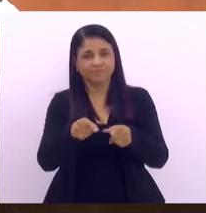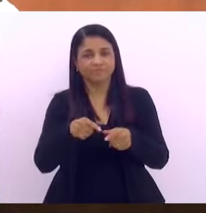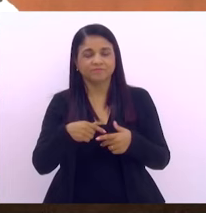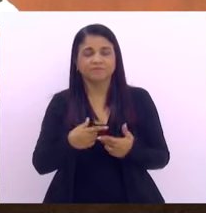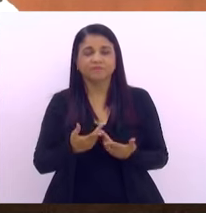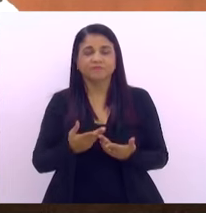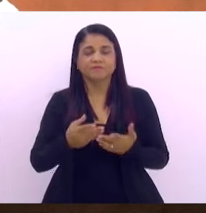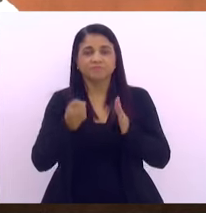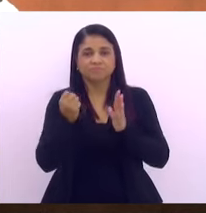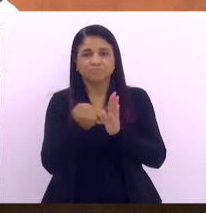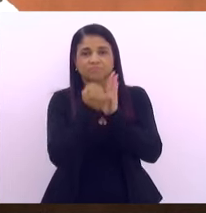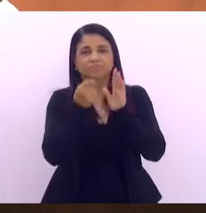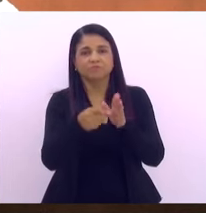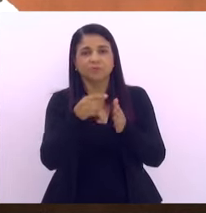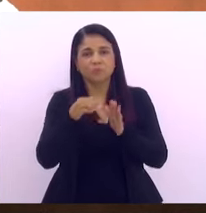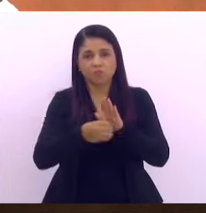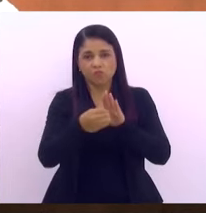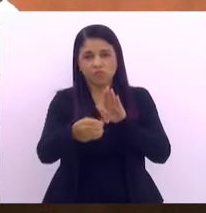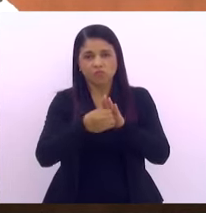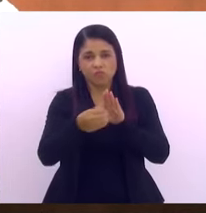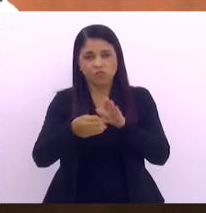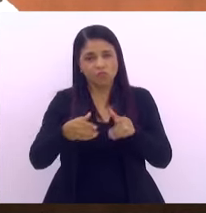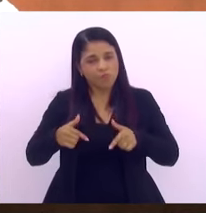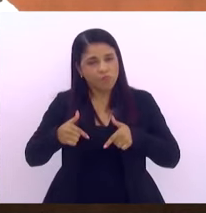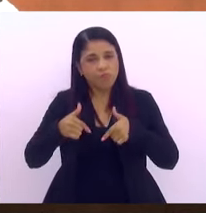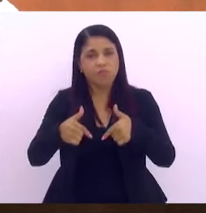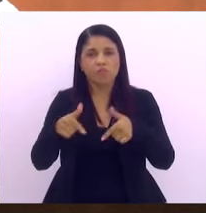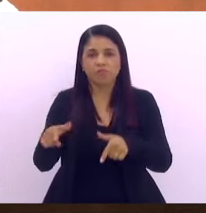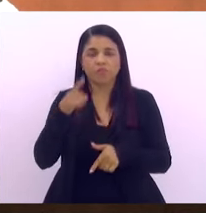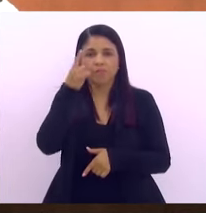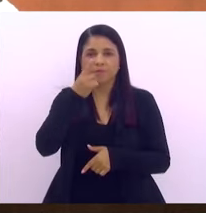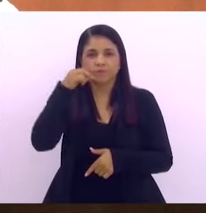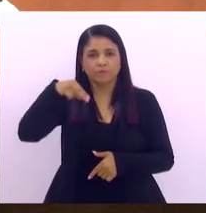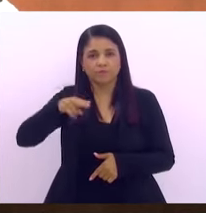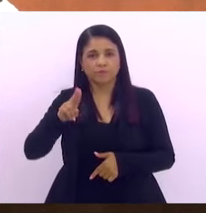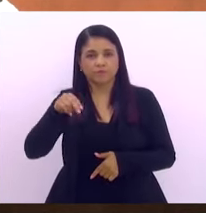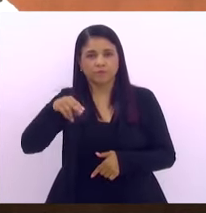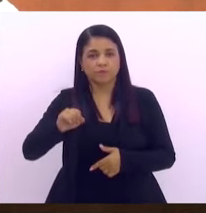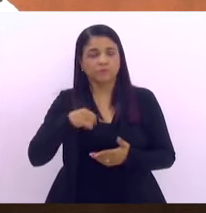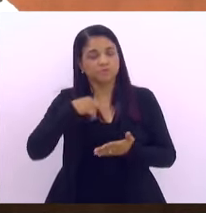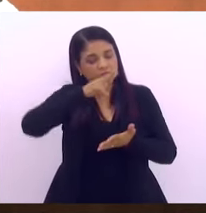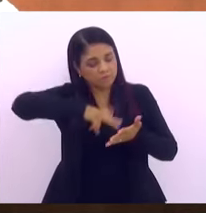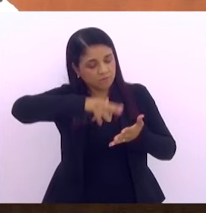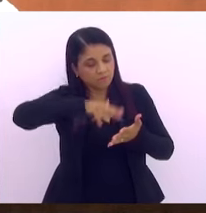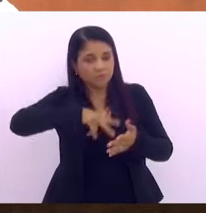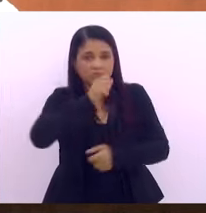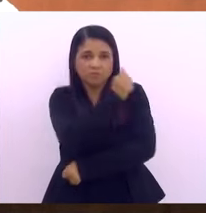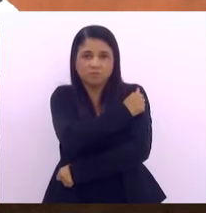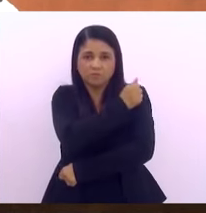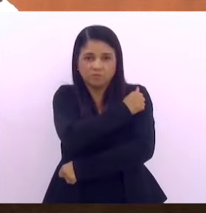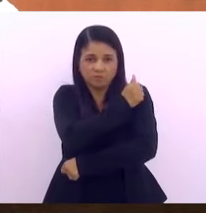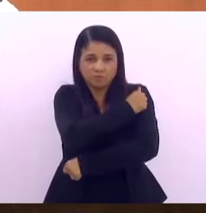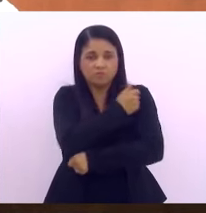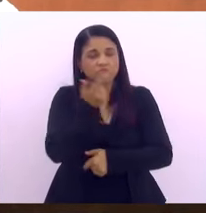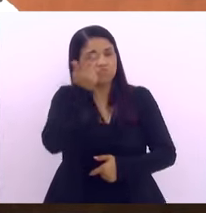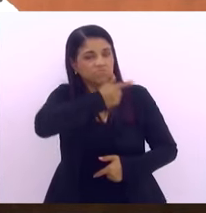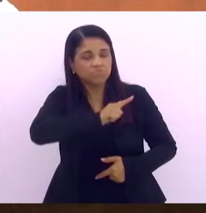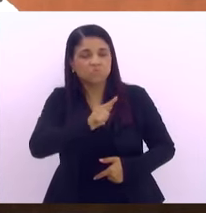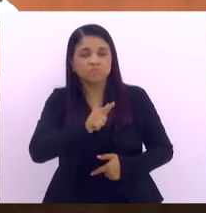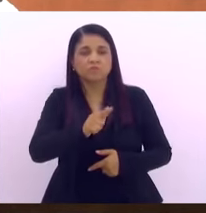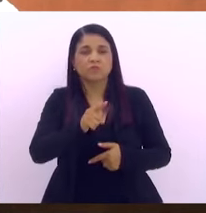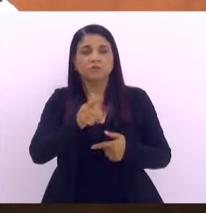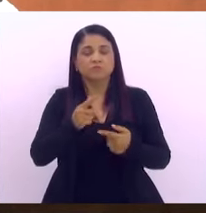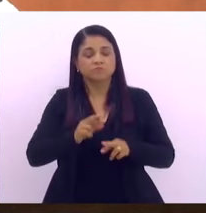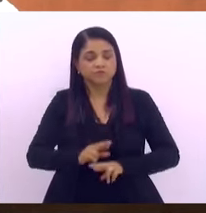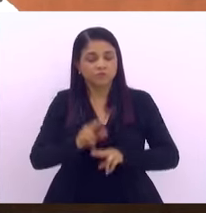nosso parecer favorável à iniciativa do deputado Munir para que os nossos alunos possam ter acesso à leitura, diferenciando dessa briga